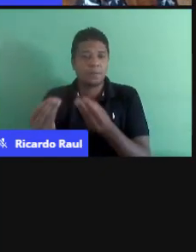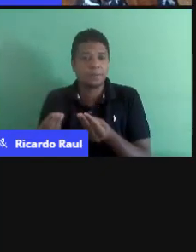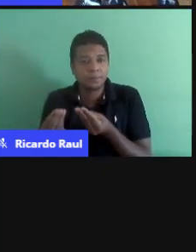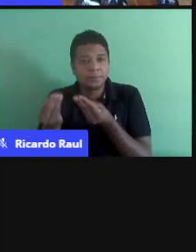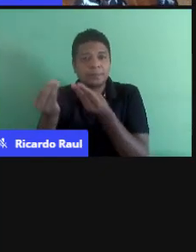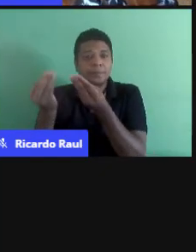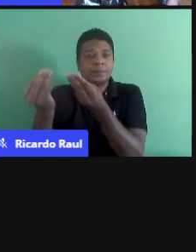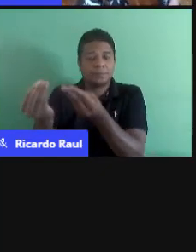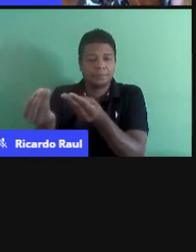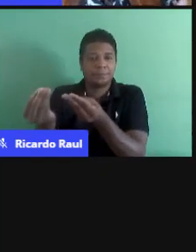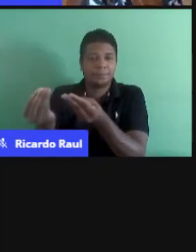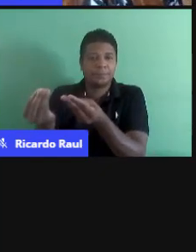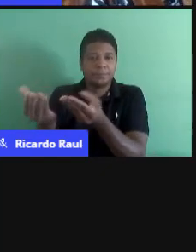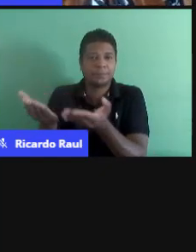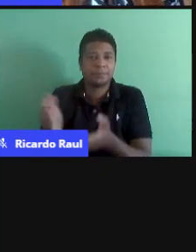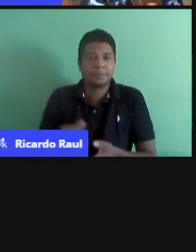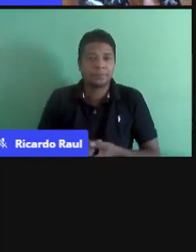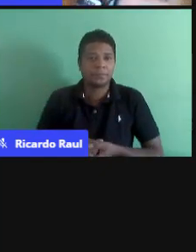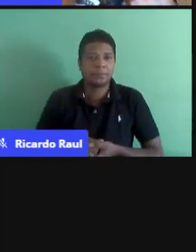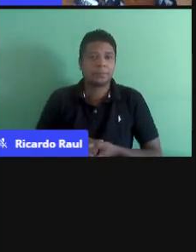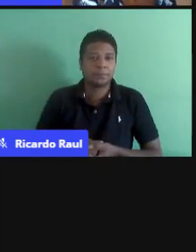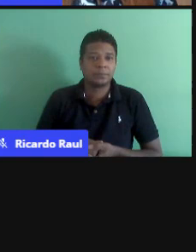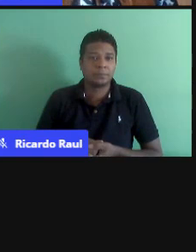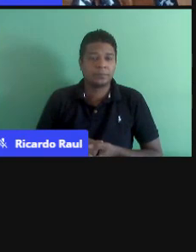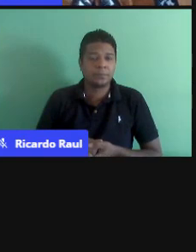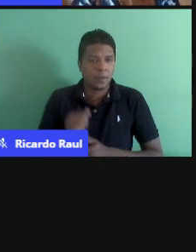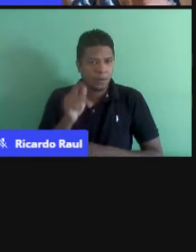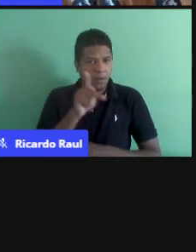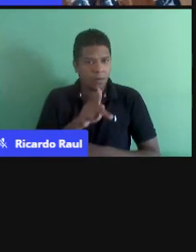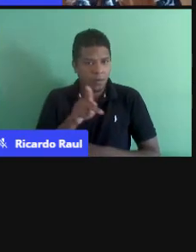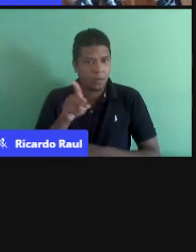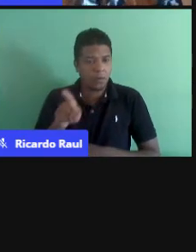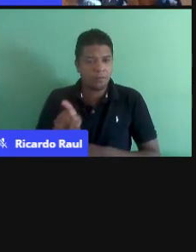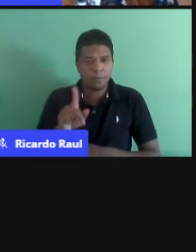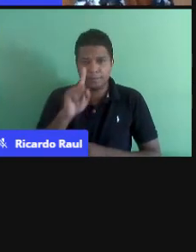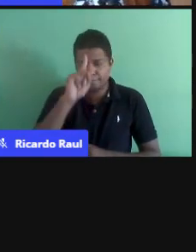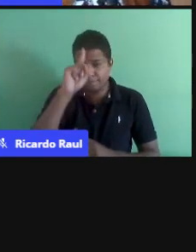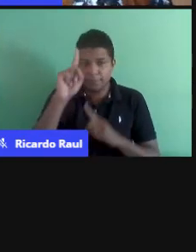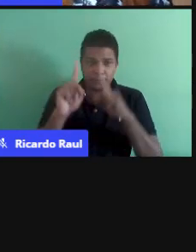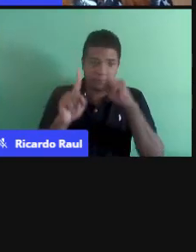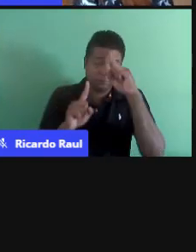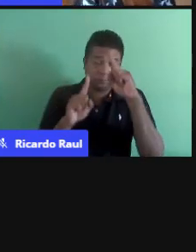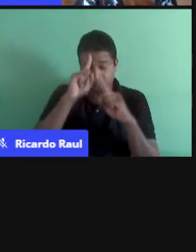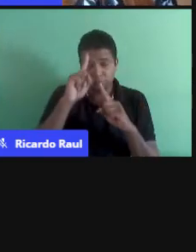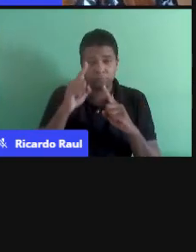ele. Então, diante disso, cabe ao professor criar essas